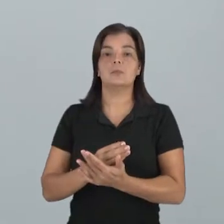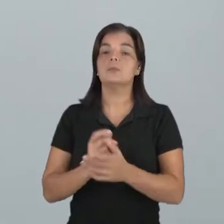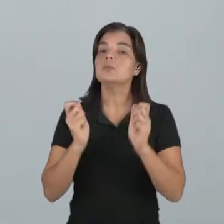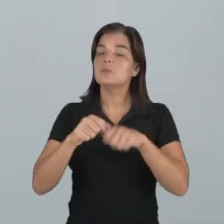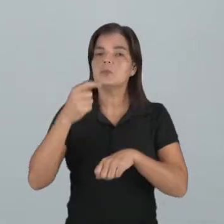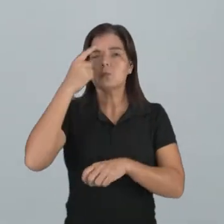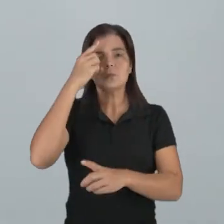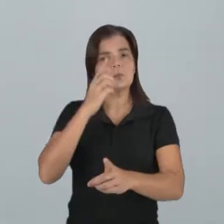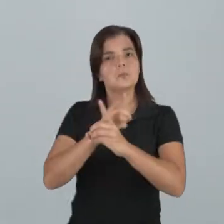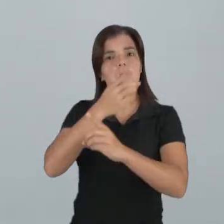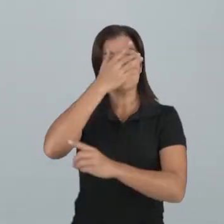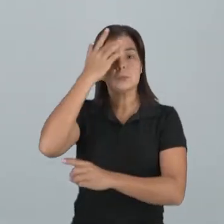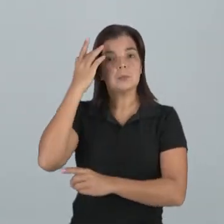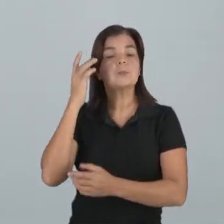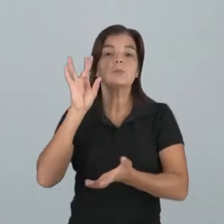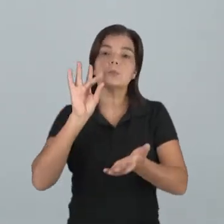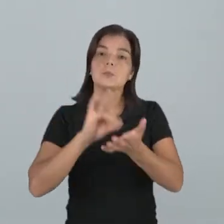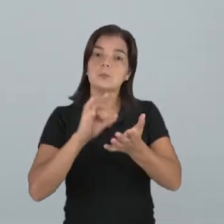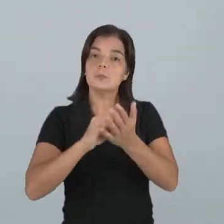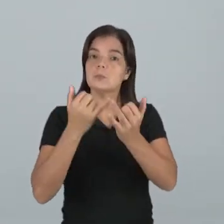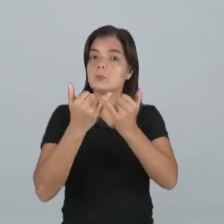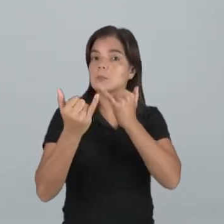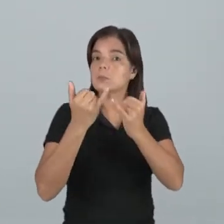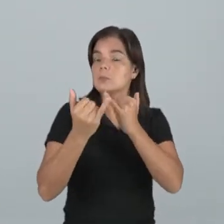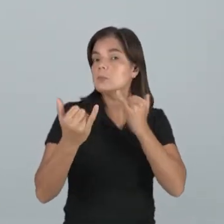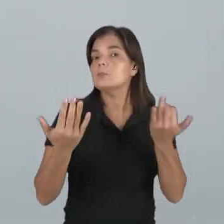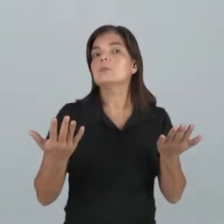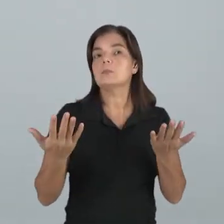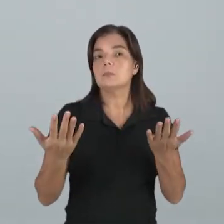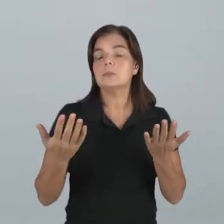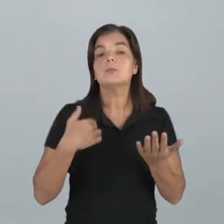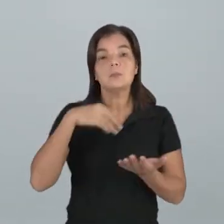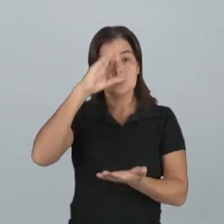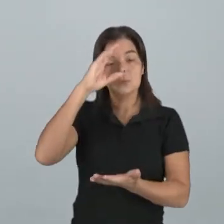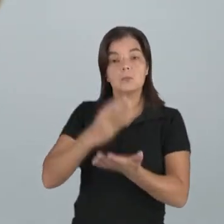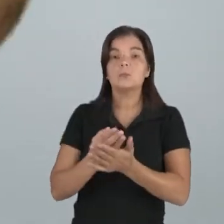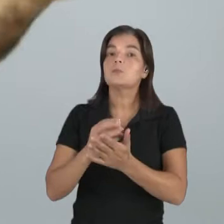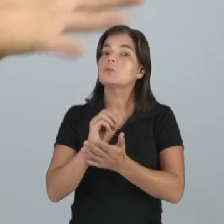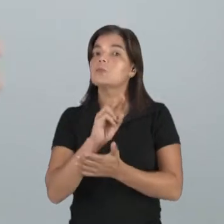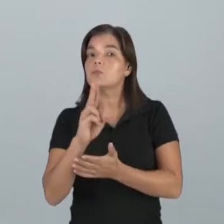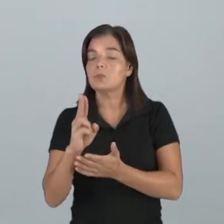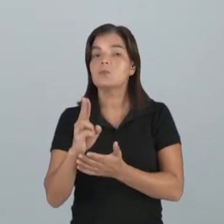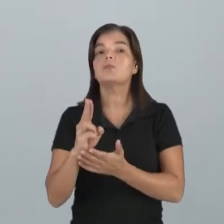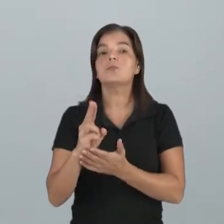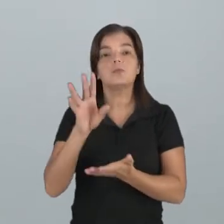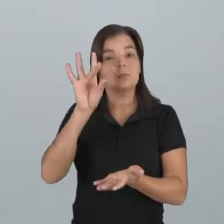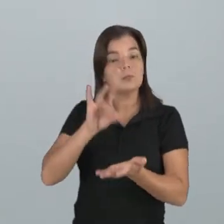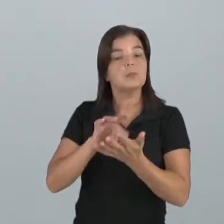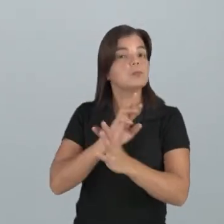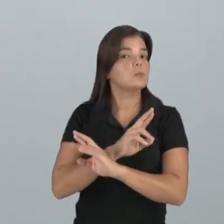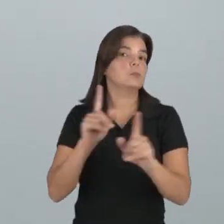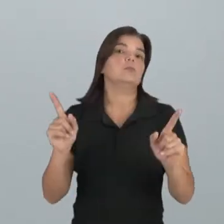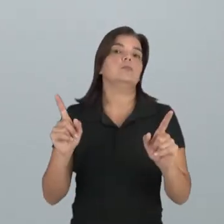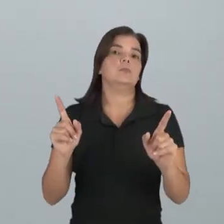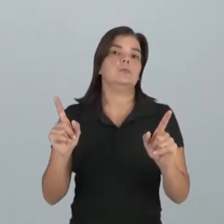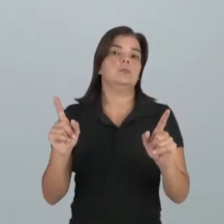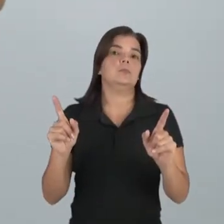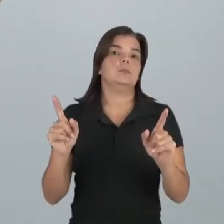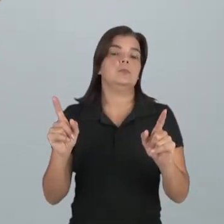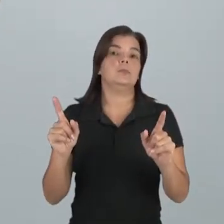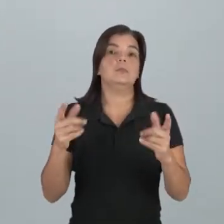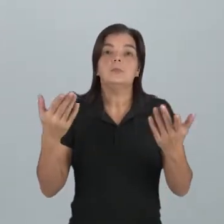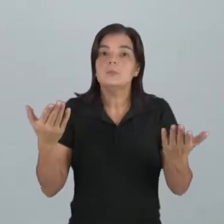posso encontrar pessoas que acreditam em verdades semelhantes àquelas em que eu acredito ou até verdades diferentes, não